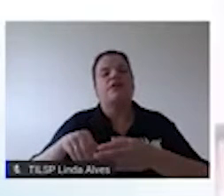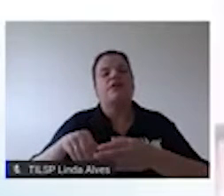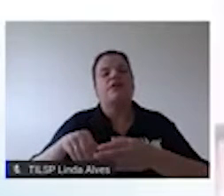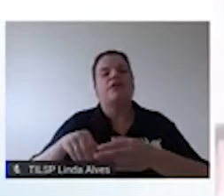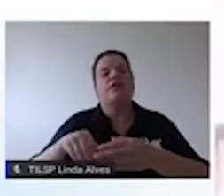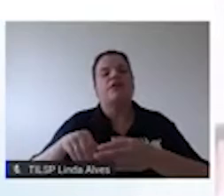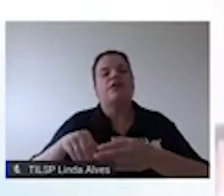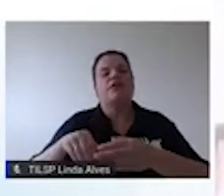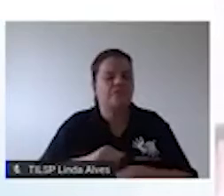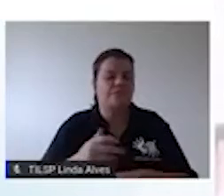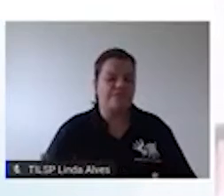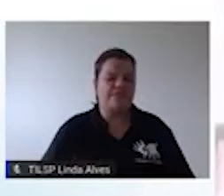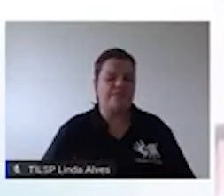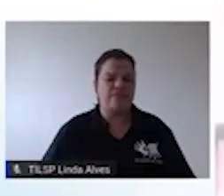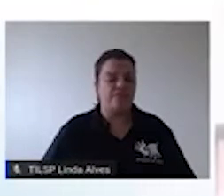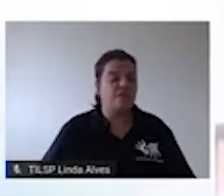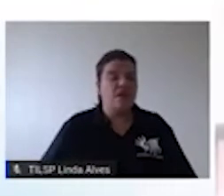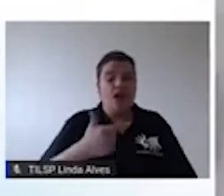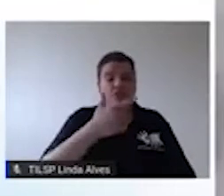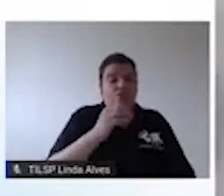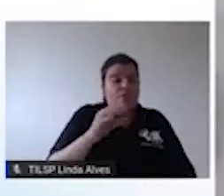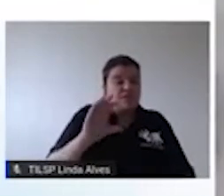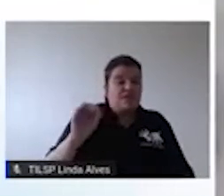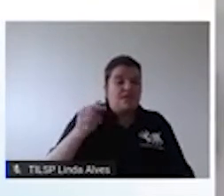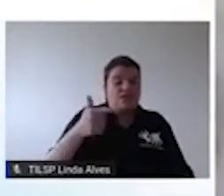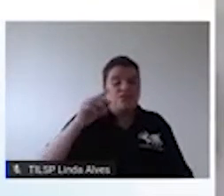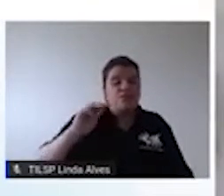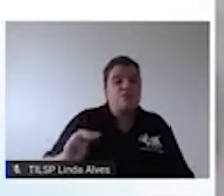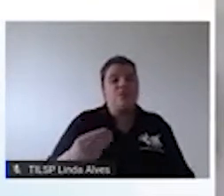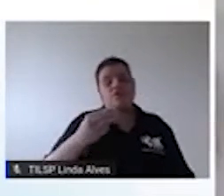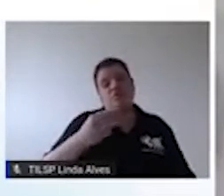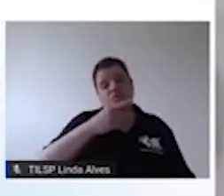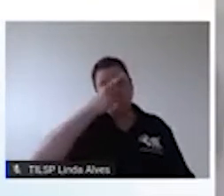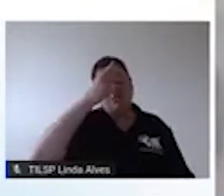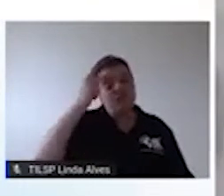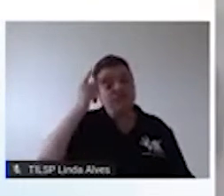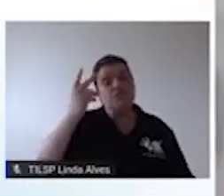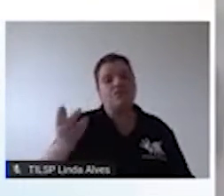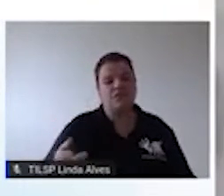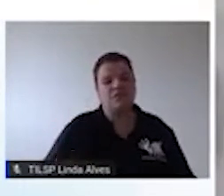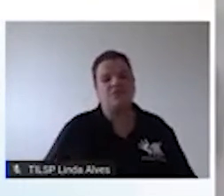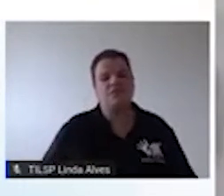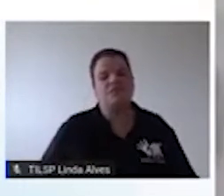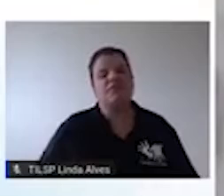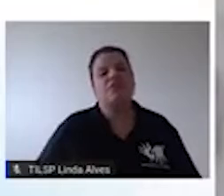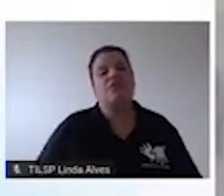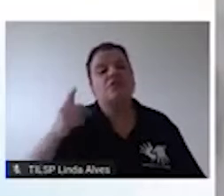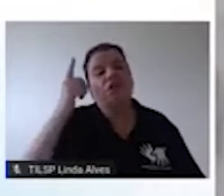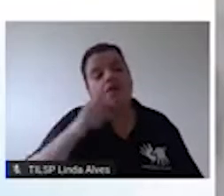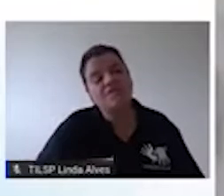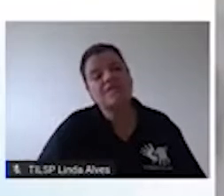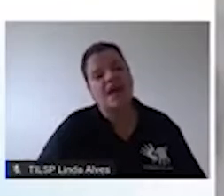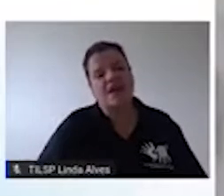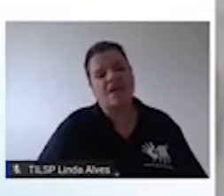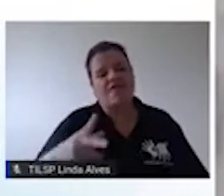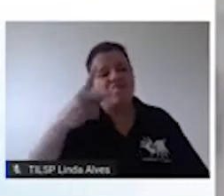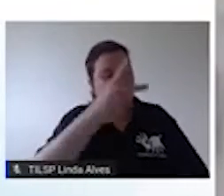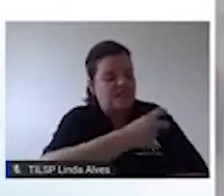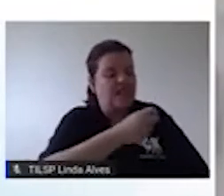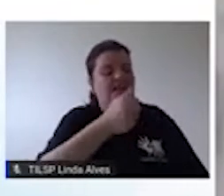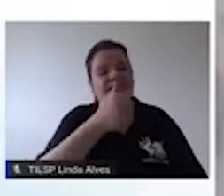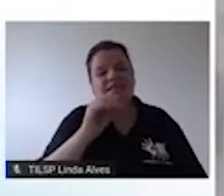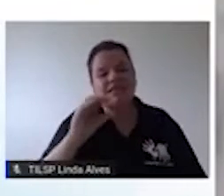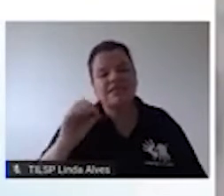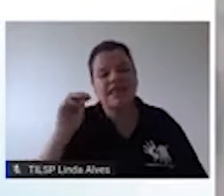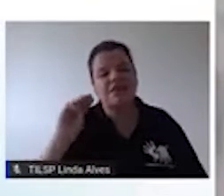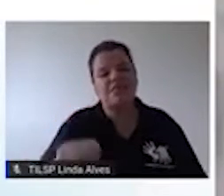Você vai ter 200 milhões de doses, o que já vai dar para vacinar 100 milhões de pessoas. Nós não